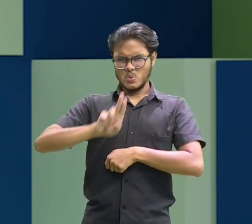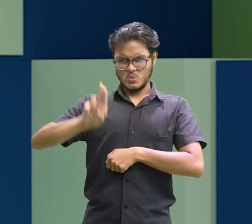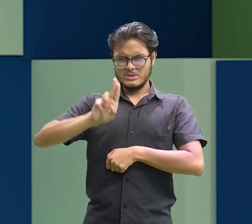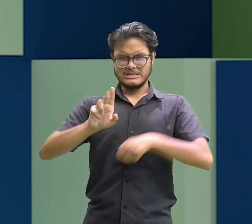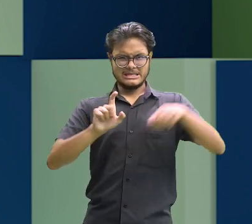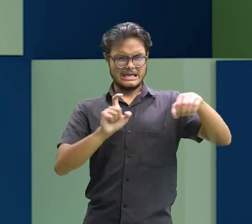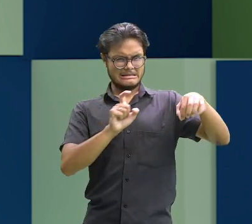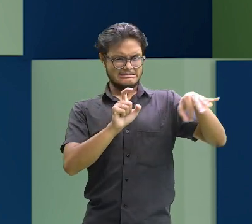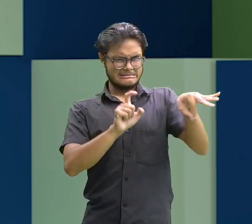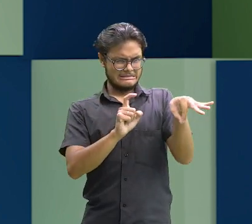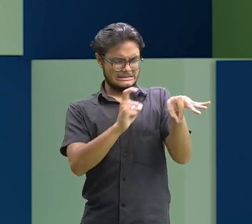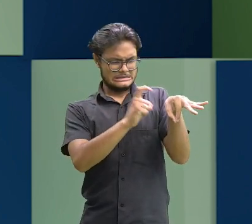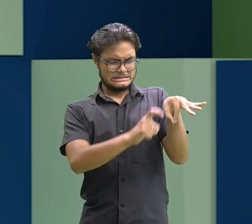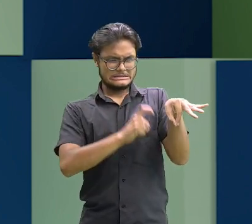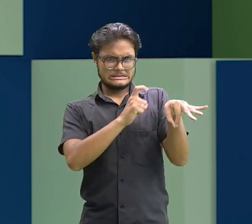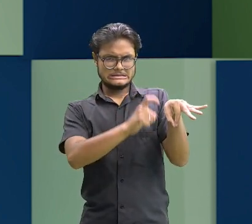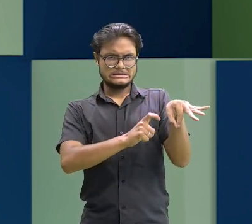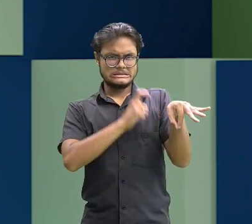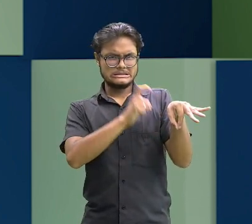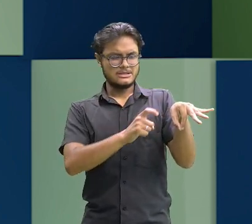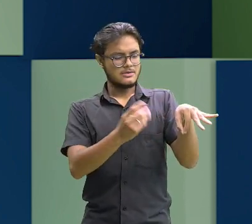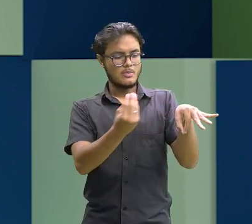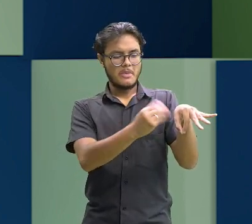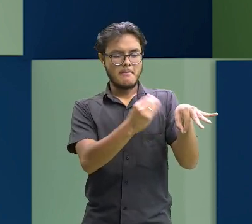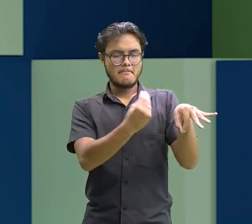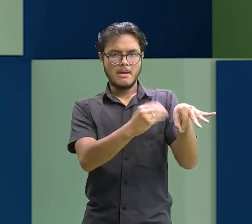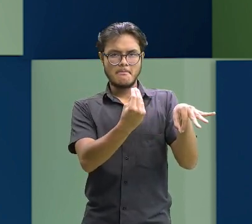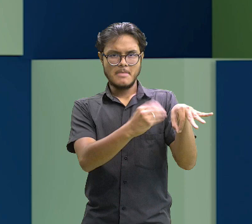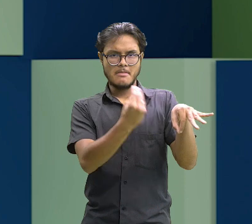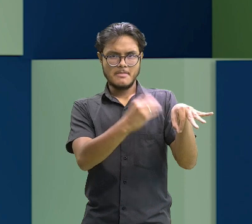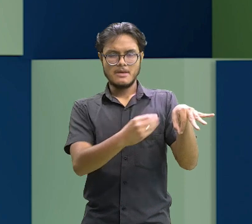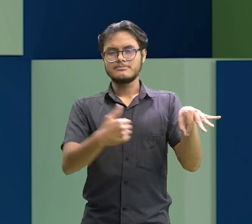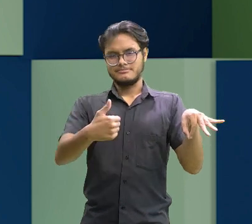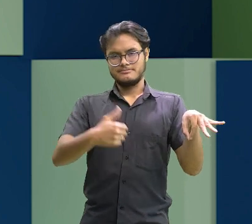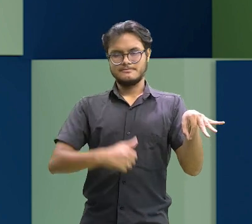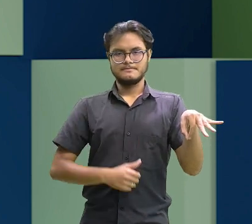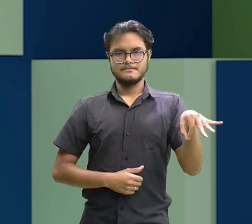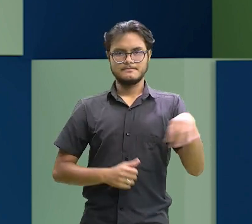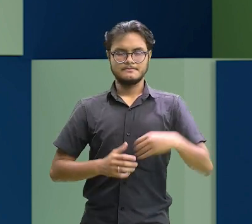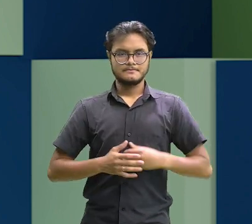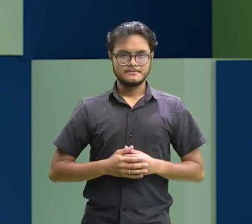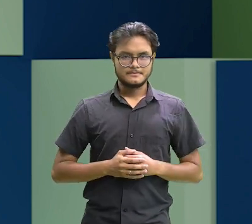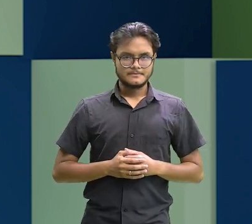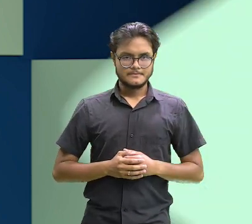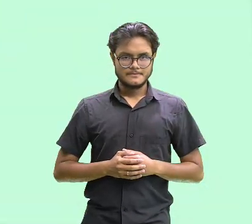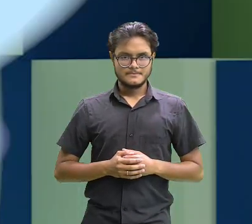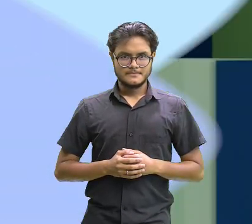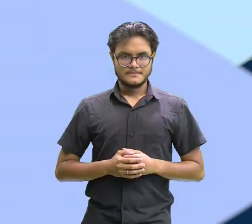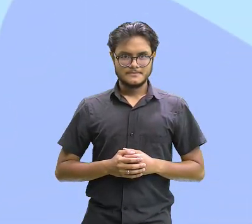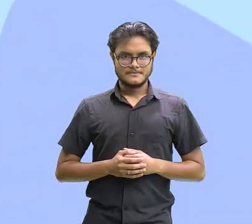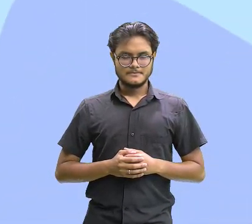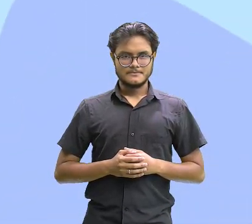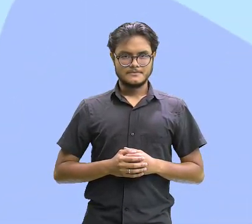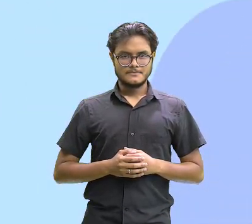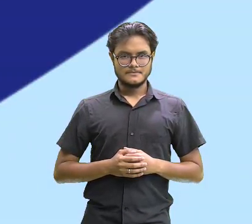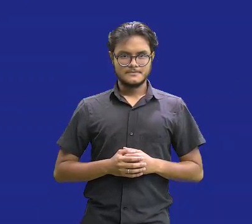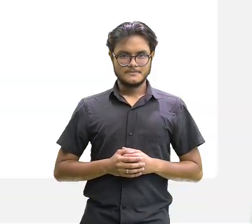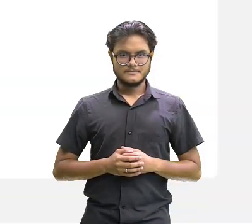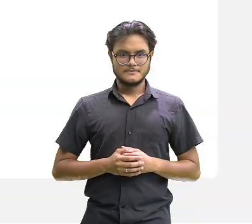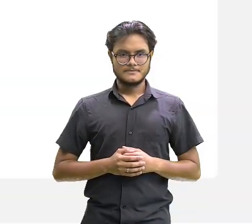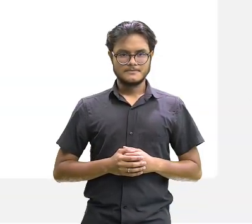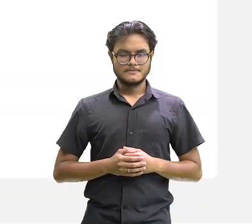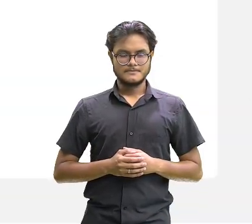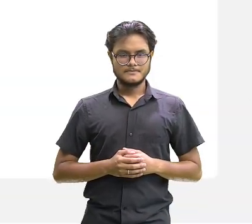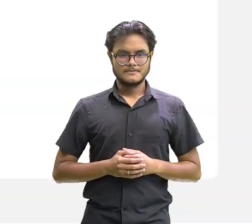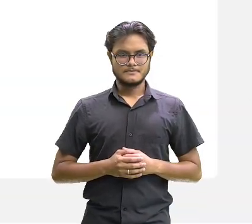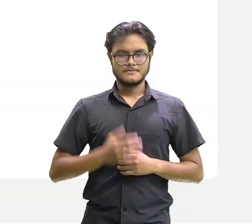importante para alterar as estruturas e tudo mais dos espermatozoides aí. Beleza, pessoal? Nós vamos